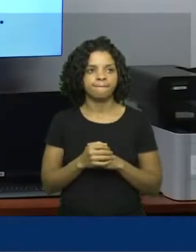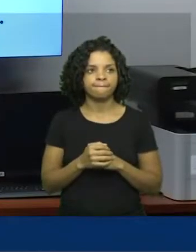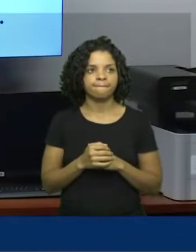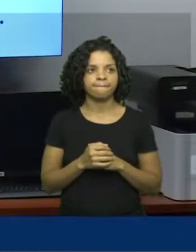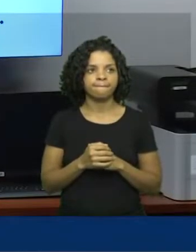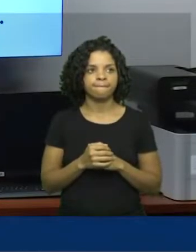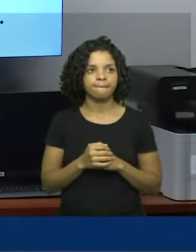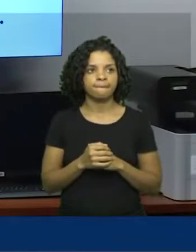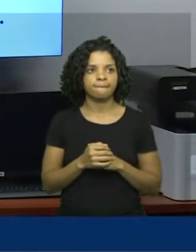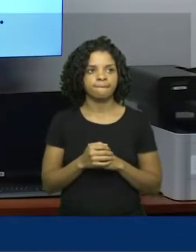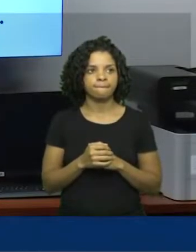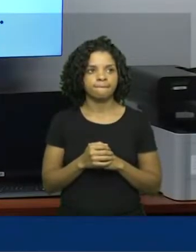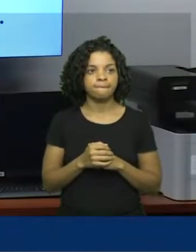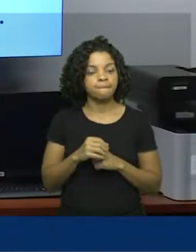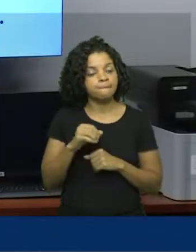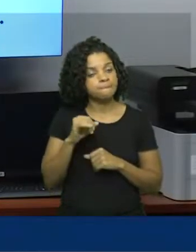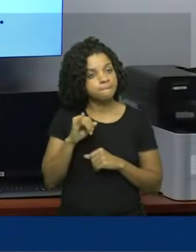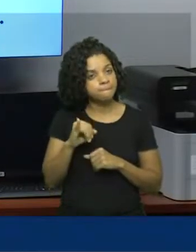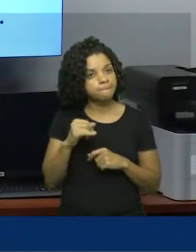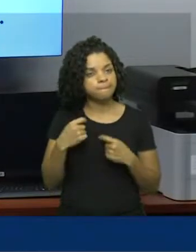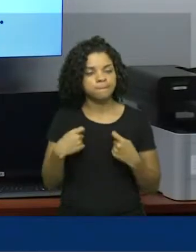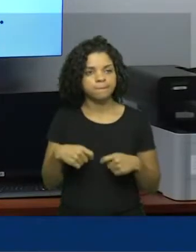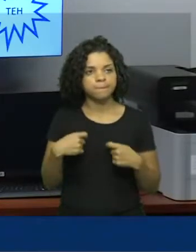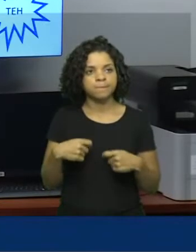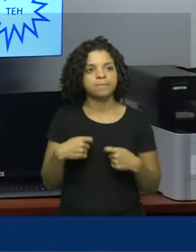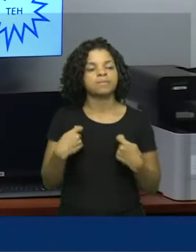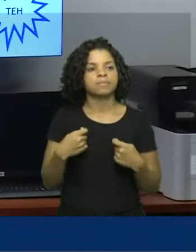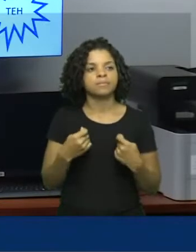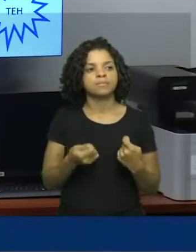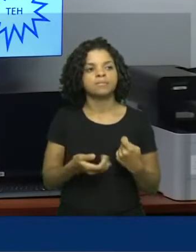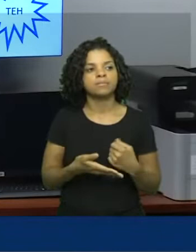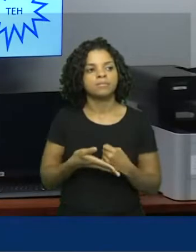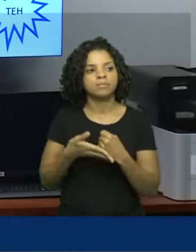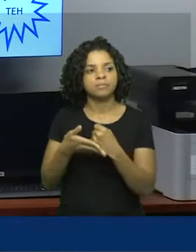E, se necessário, encaminhar ao geneticista.